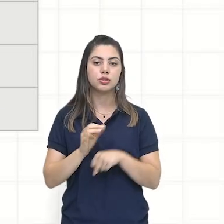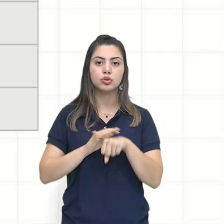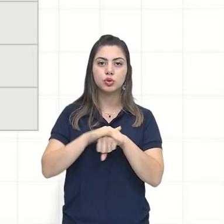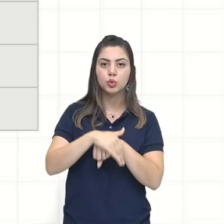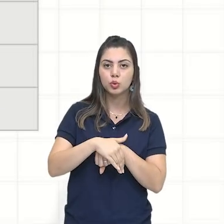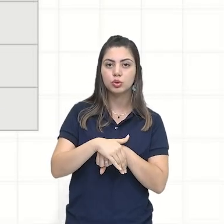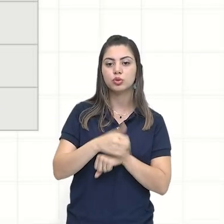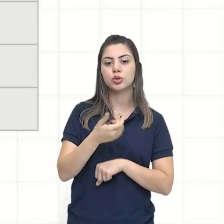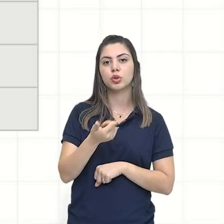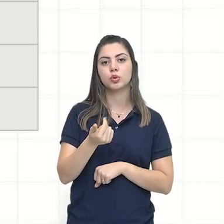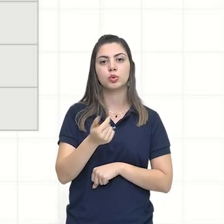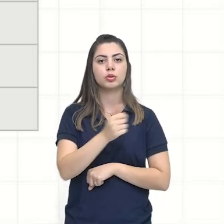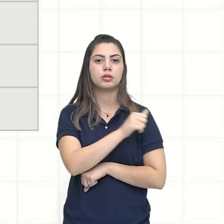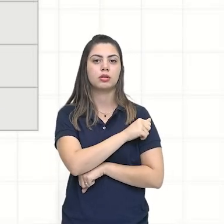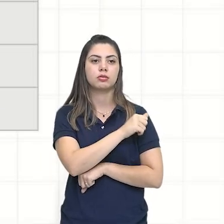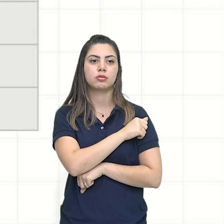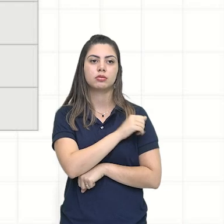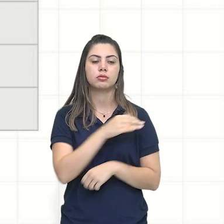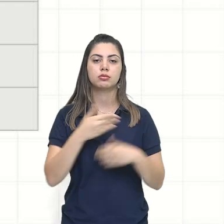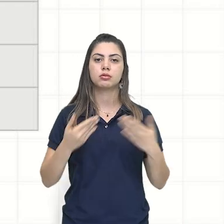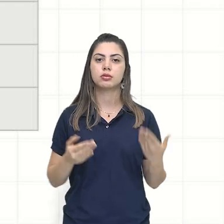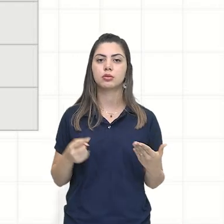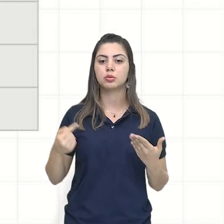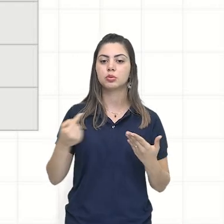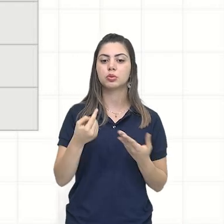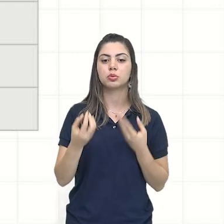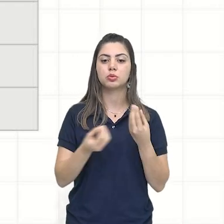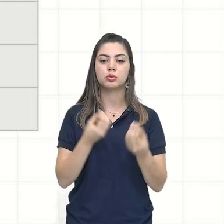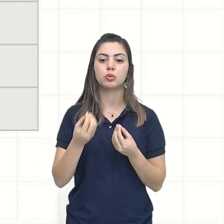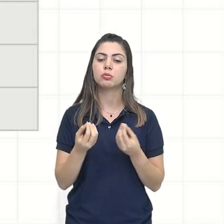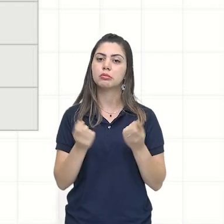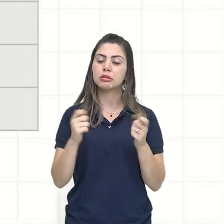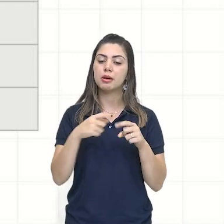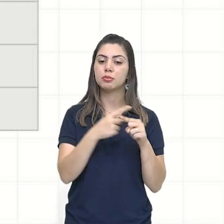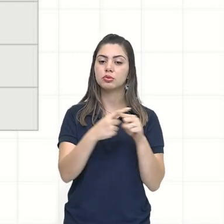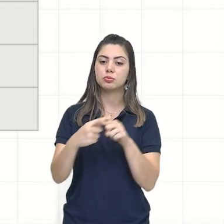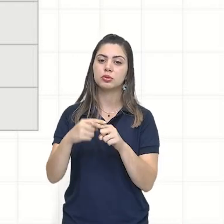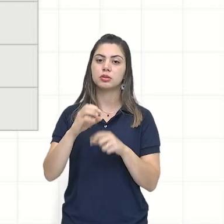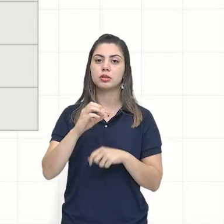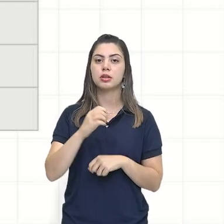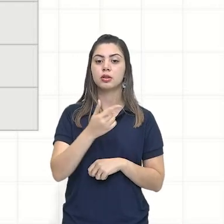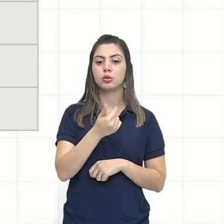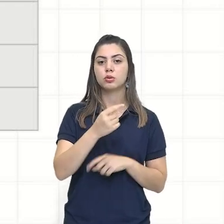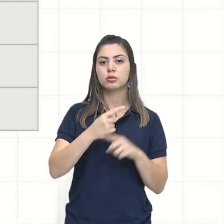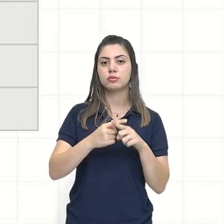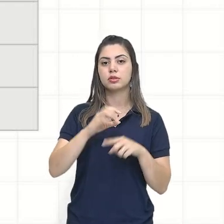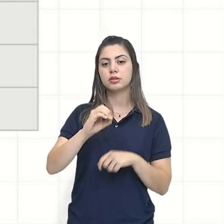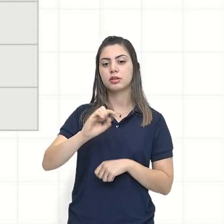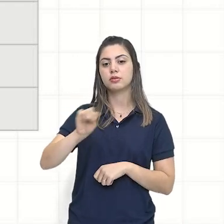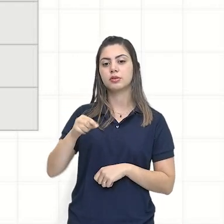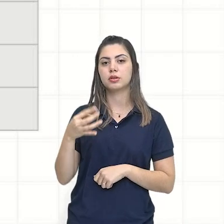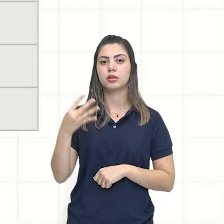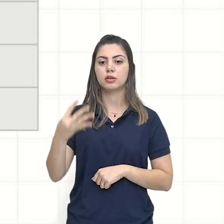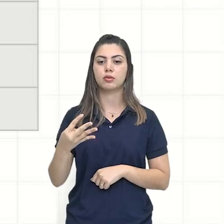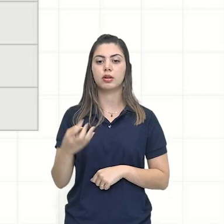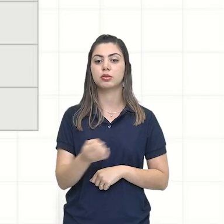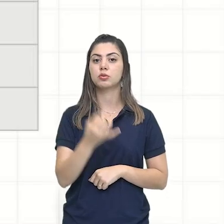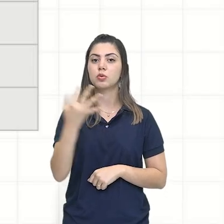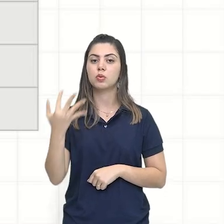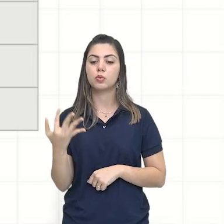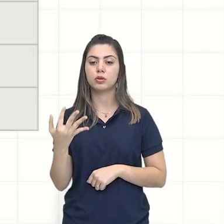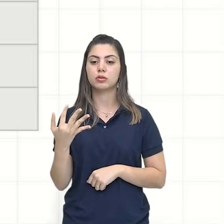12 alunos. Então, ó, basta multiplicar aqui, ó, 12 por 0,4, né, que nós vamos ter o